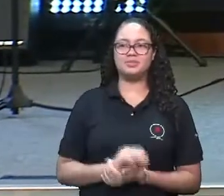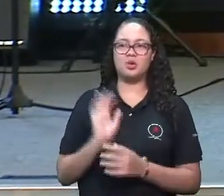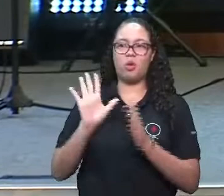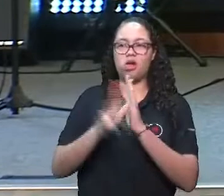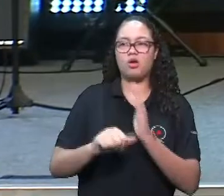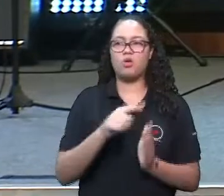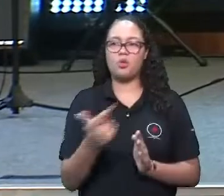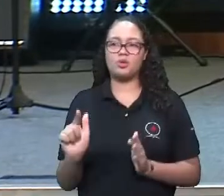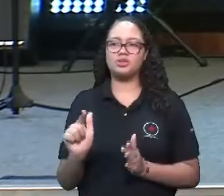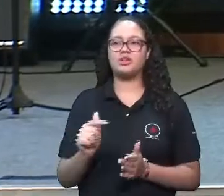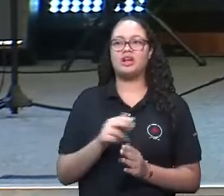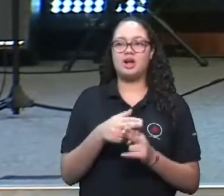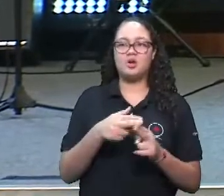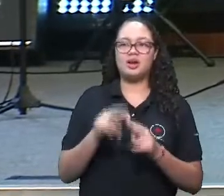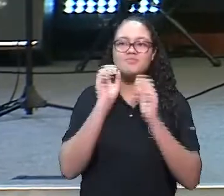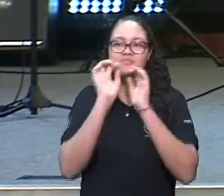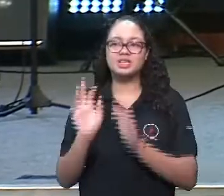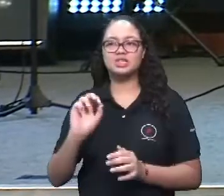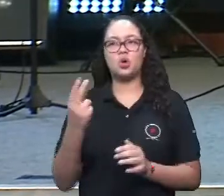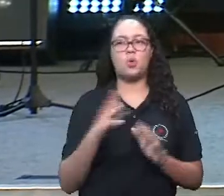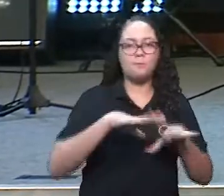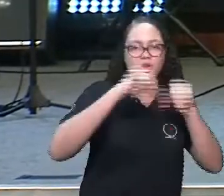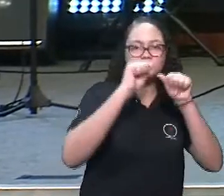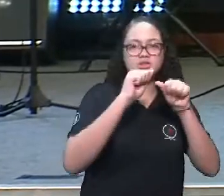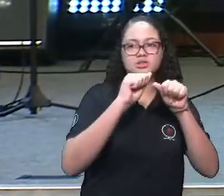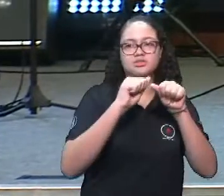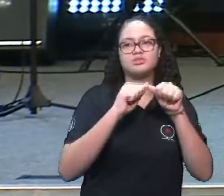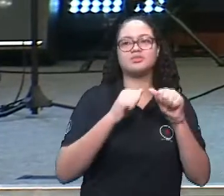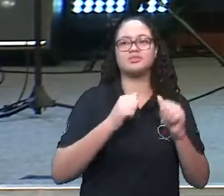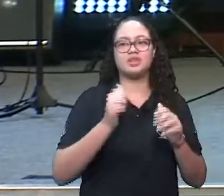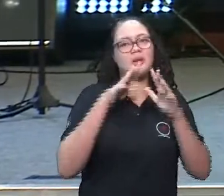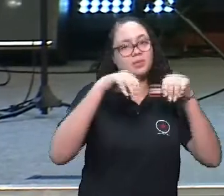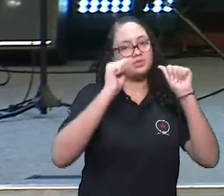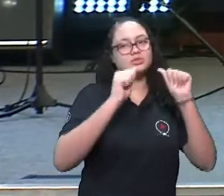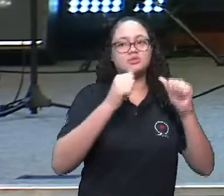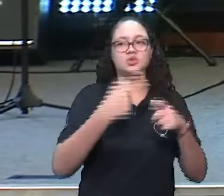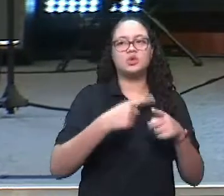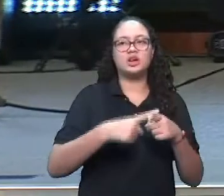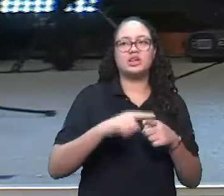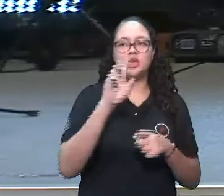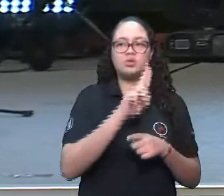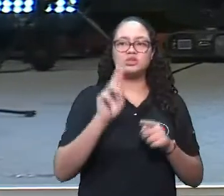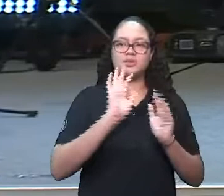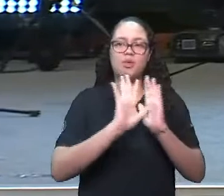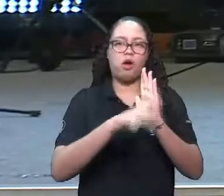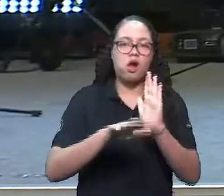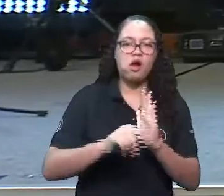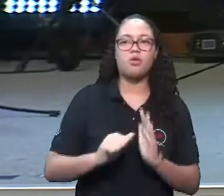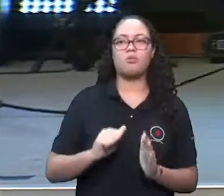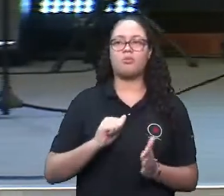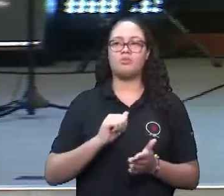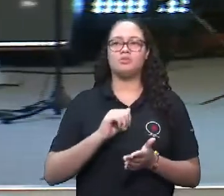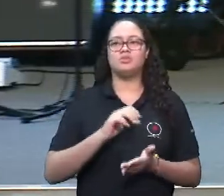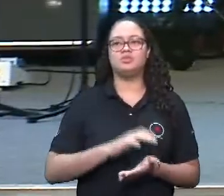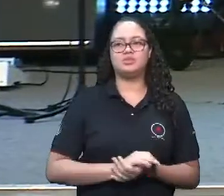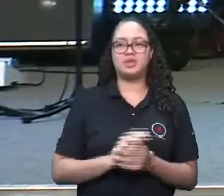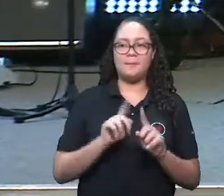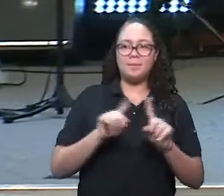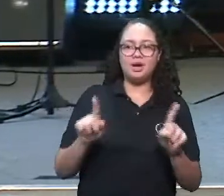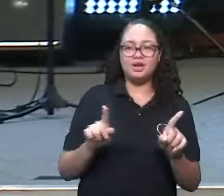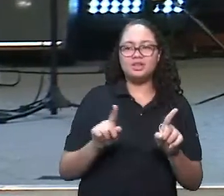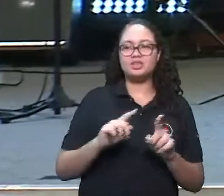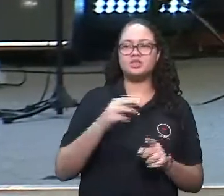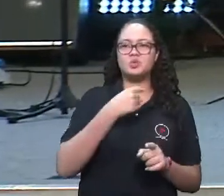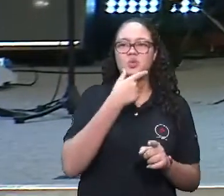é bênção ou maldição? Maldição, sim ou não? Só que aí ele amarra o cara depois de assaltar, só que quando ele vai fugir, ele deixa